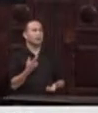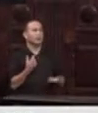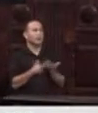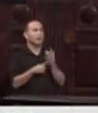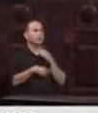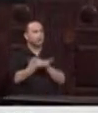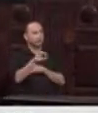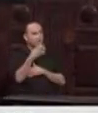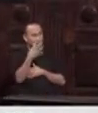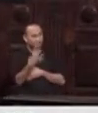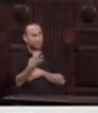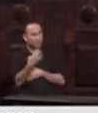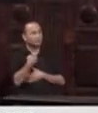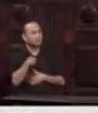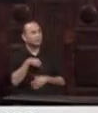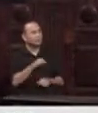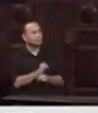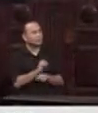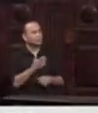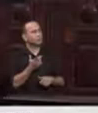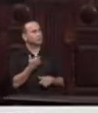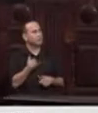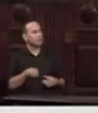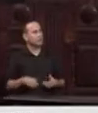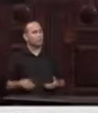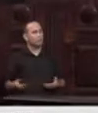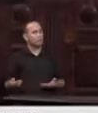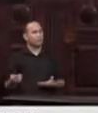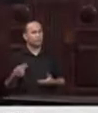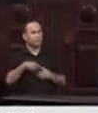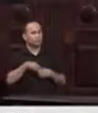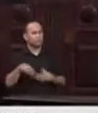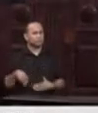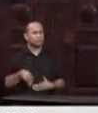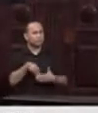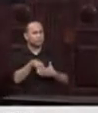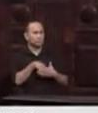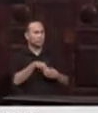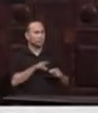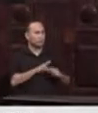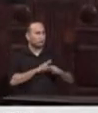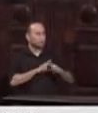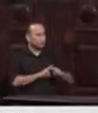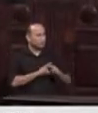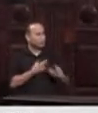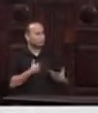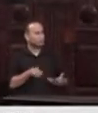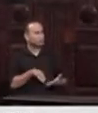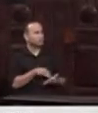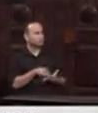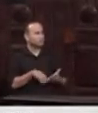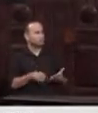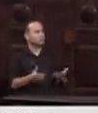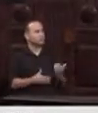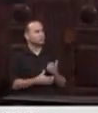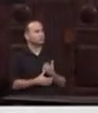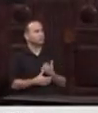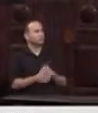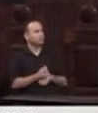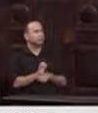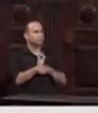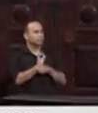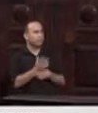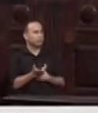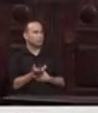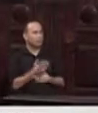4. E espero, e requeiro aqui do alto dessa tribuna, que os responsáveis pela segurança do Estado cheguem com explicações, mas mais